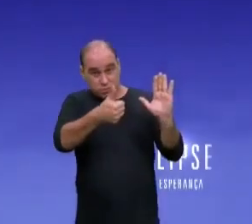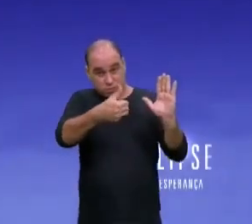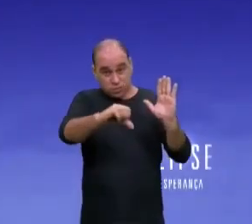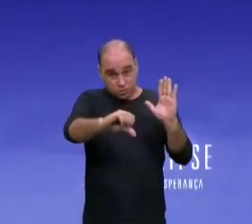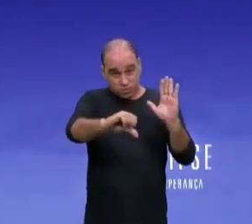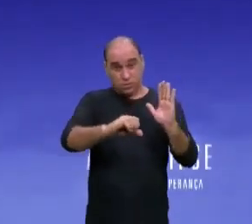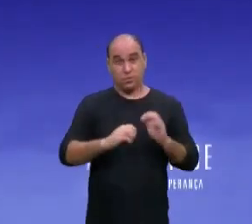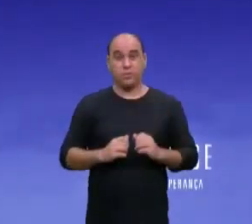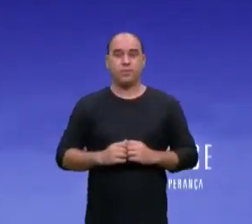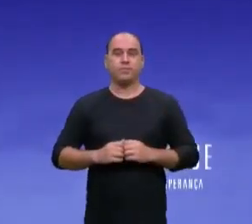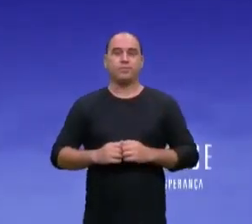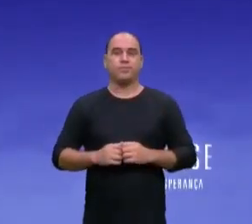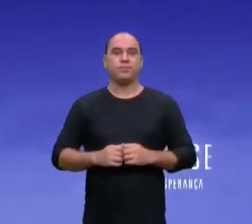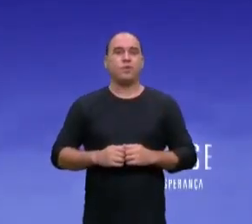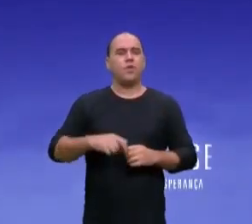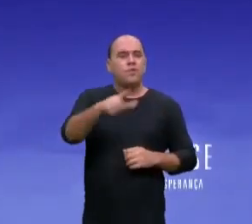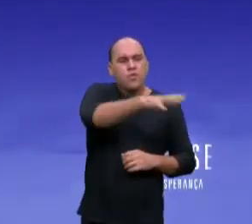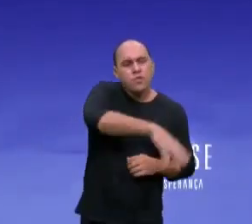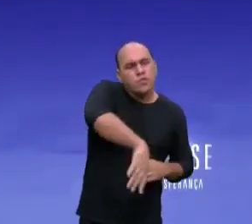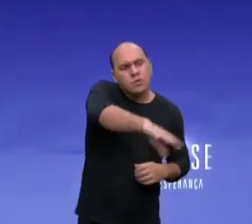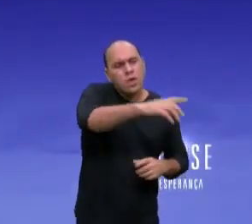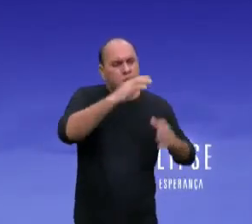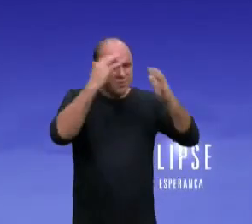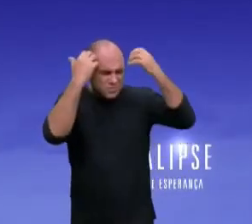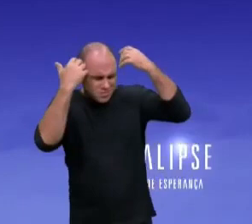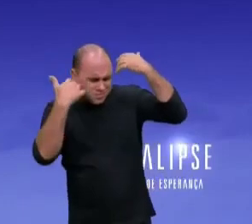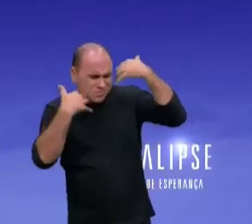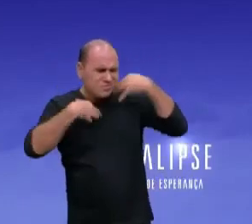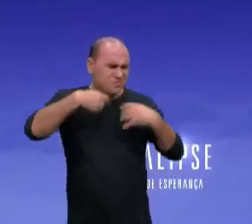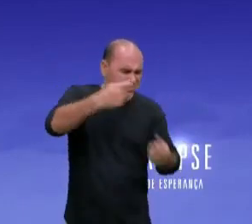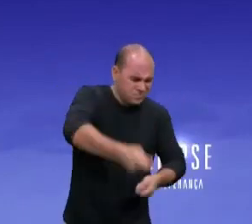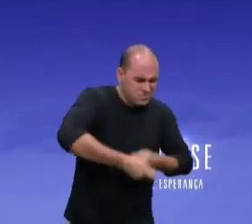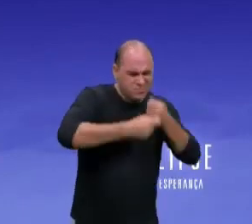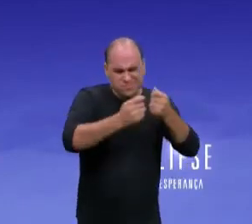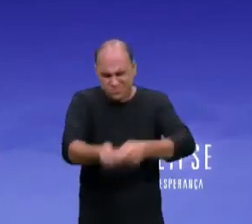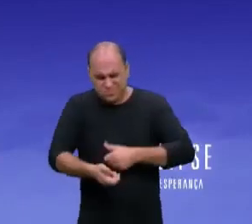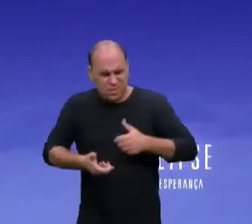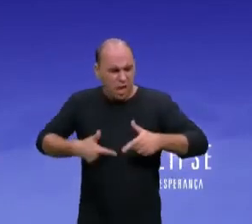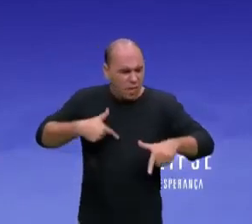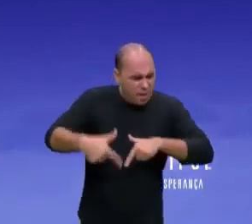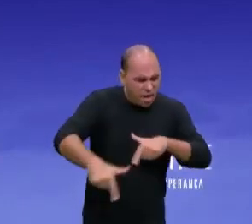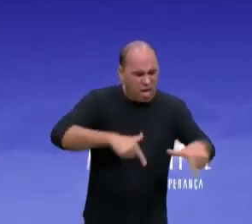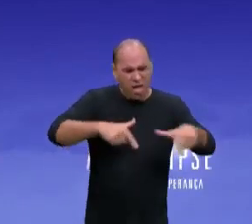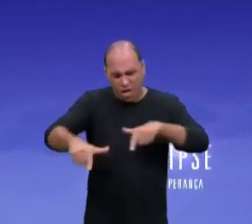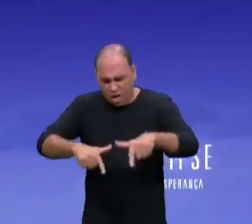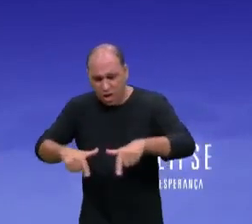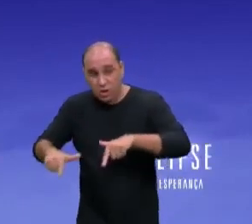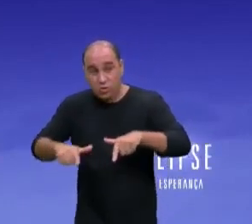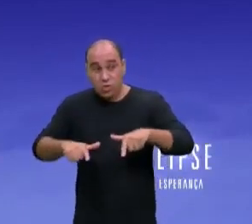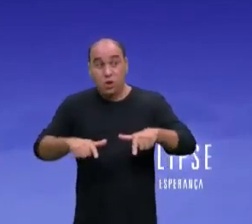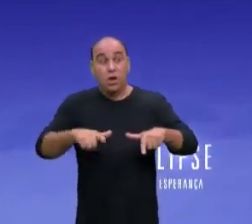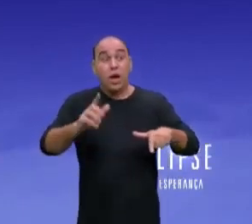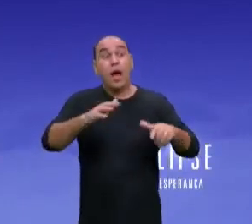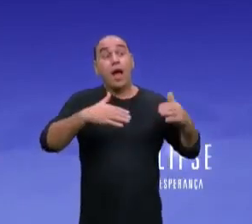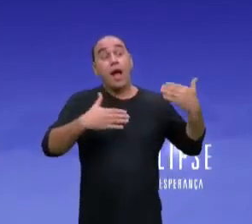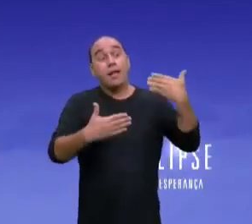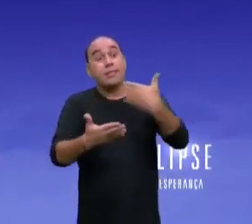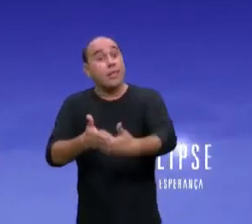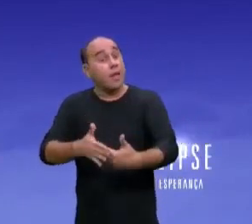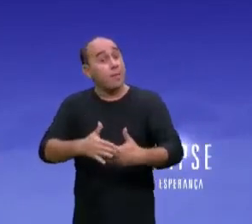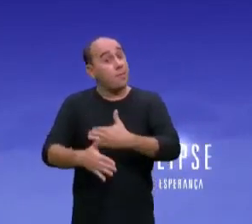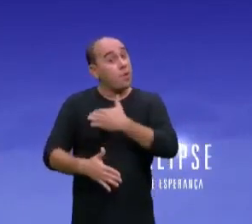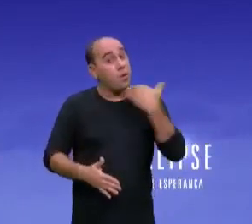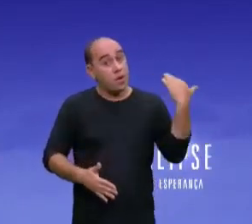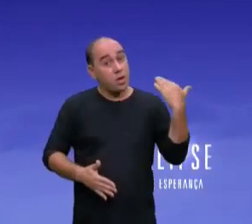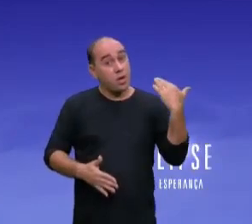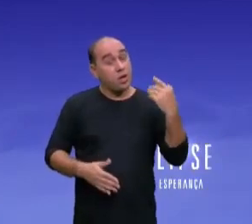3 19 no suor do teu rosto comerás o teu pão Até Que tornes A Terra pois dela foste